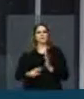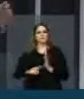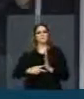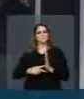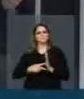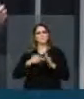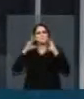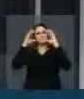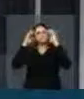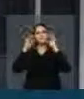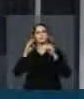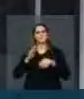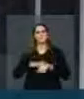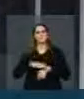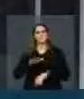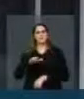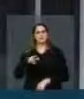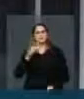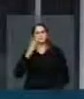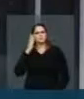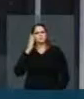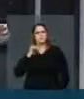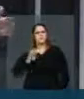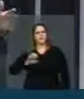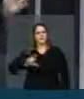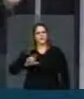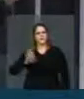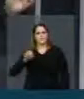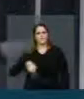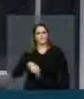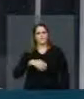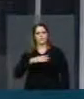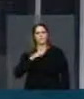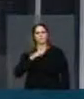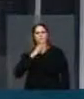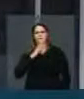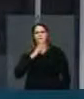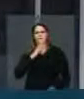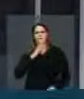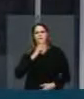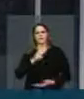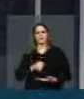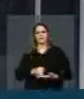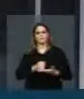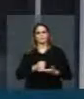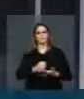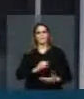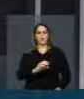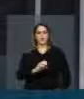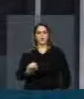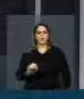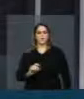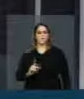cooperativista que é, na capital do cooperativismo brasileiro, que a Nova Petrópolis,